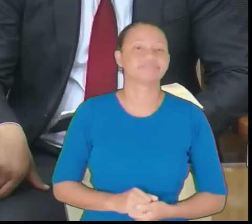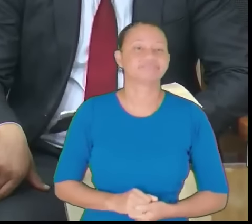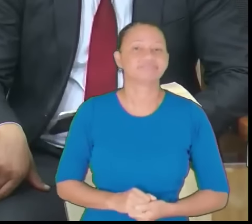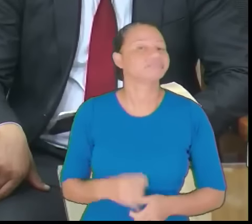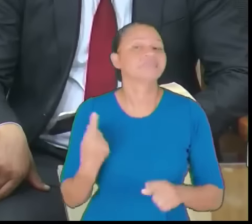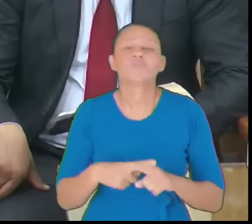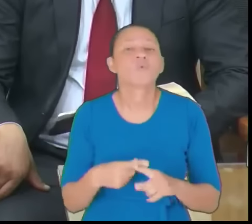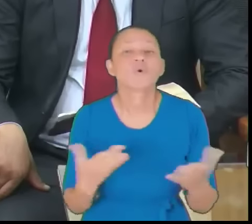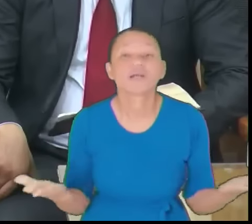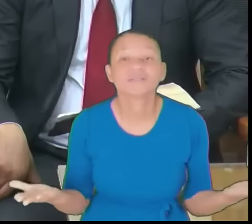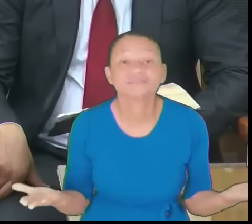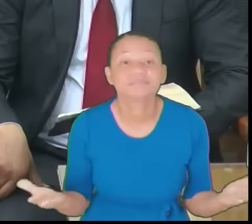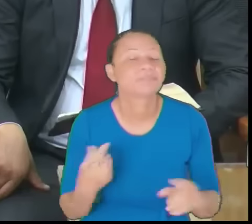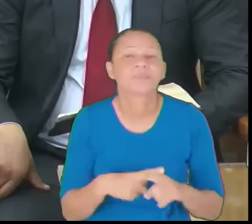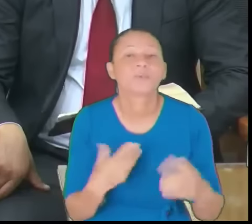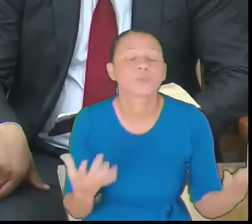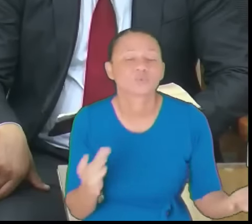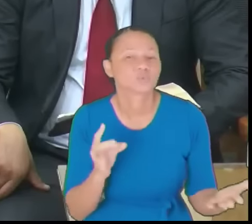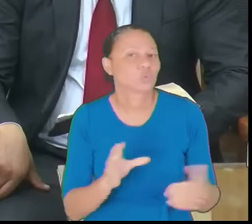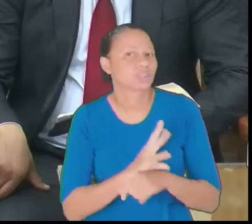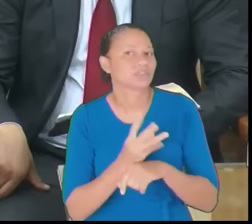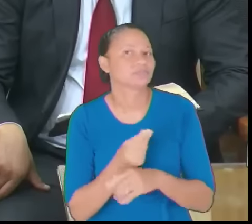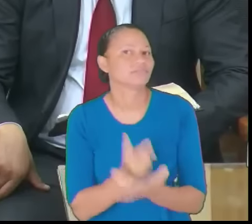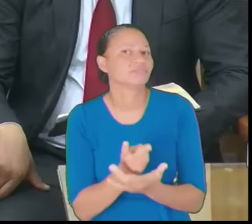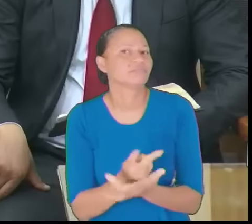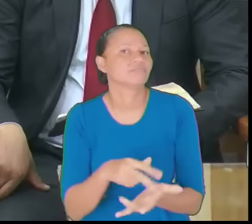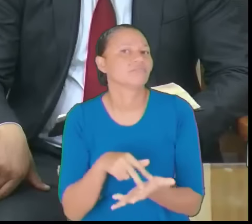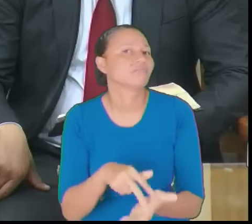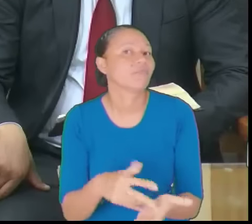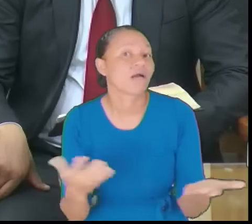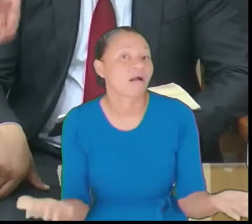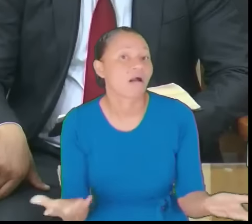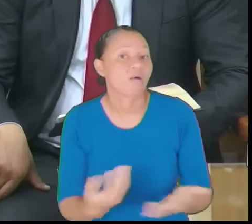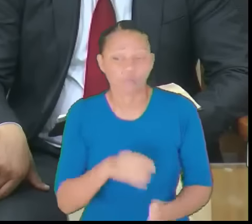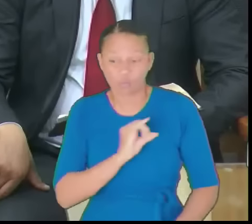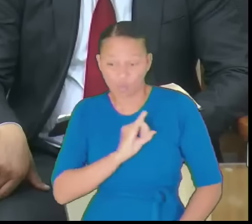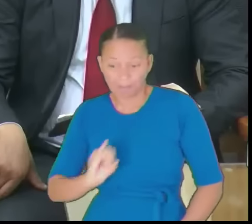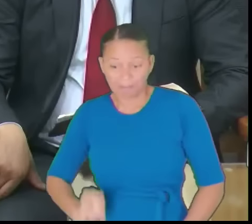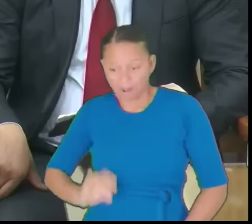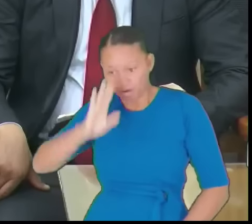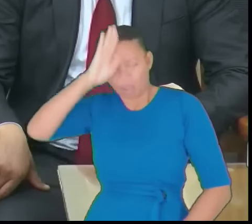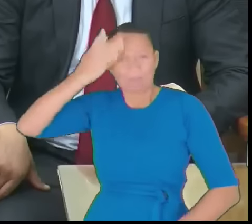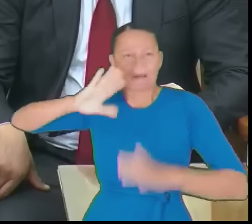Por quê? Por quê? Só a igreja está de pé. O Império Romano caiu.